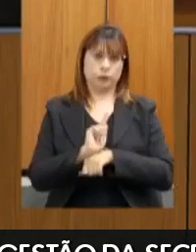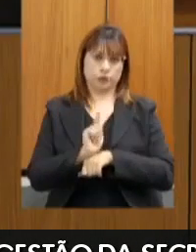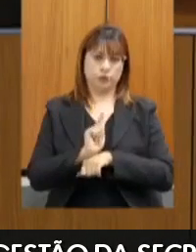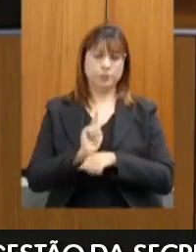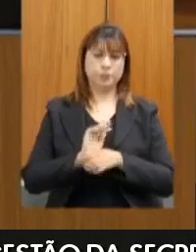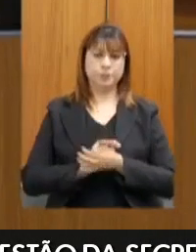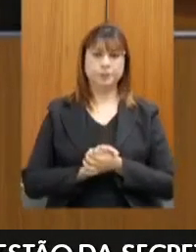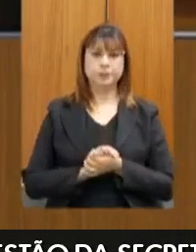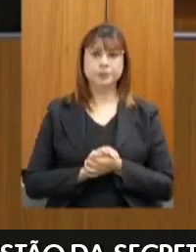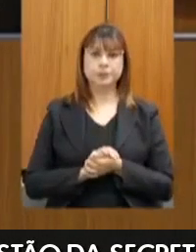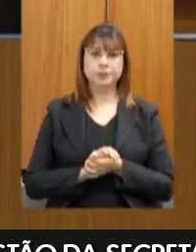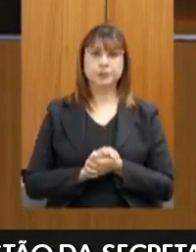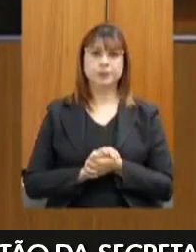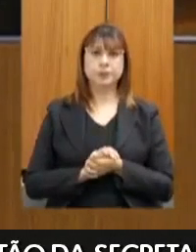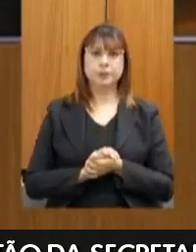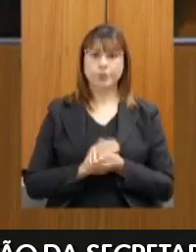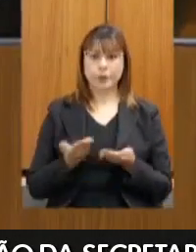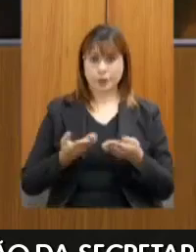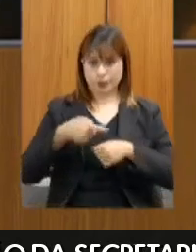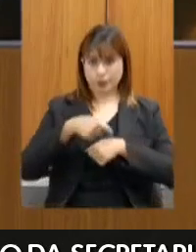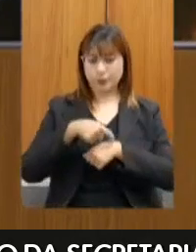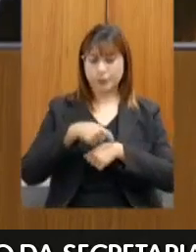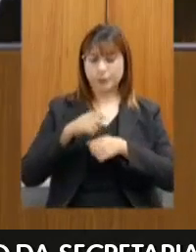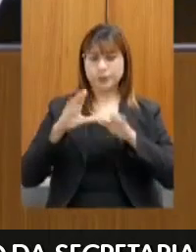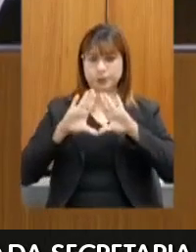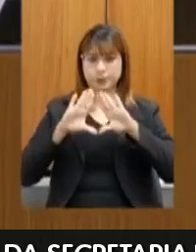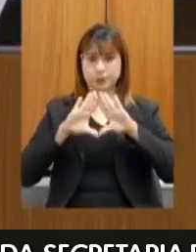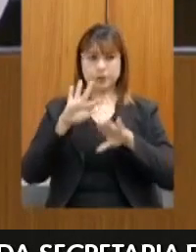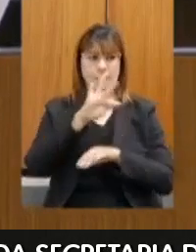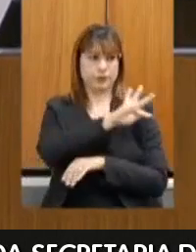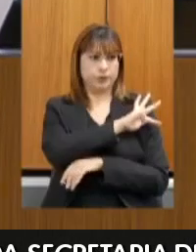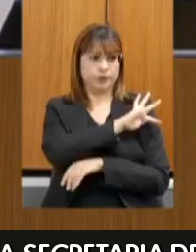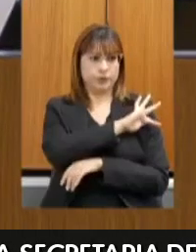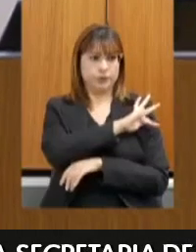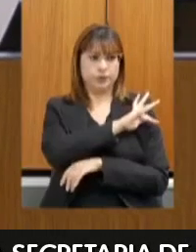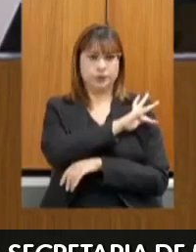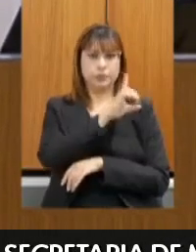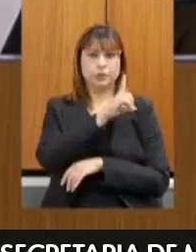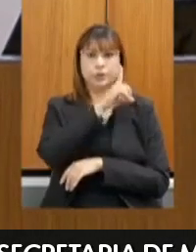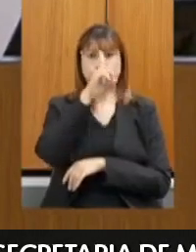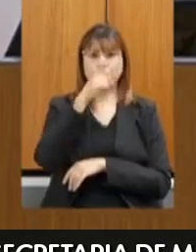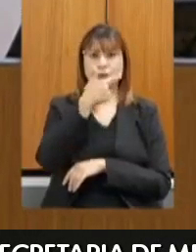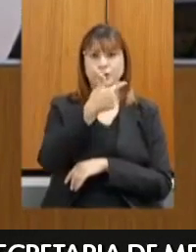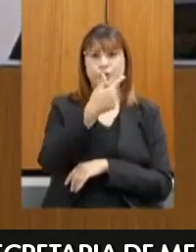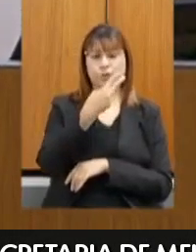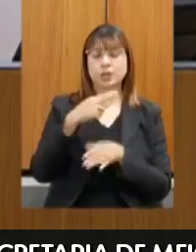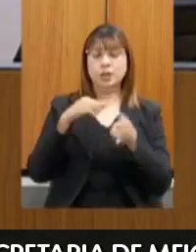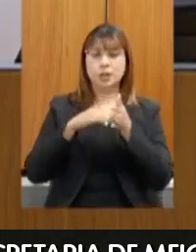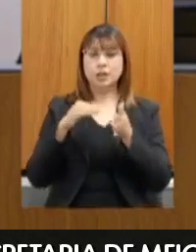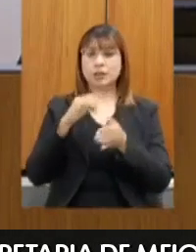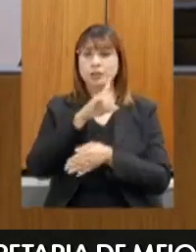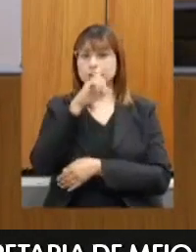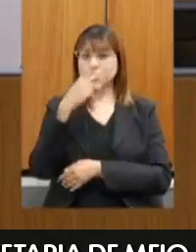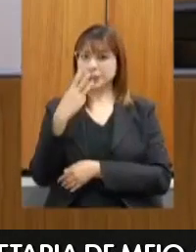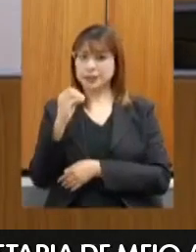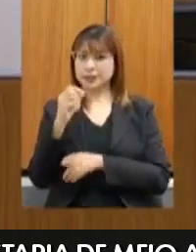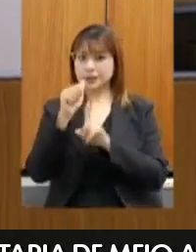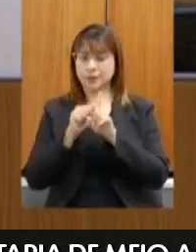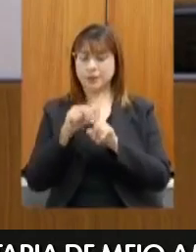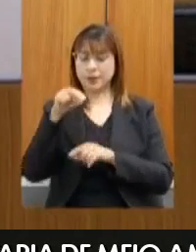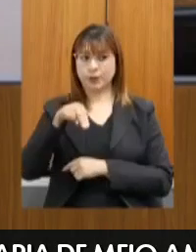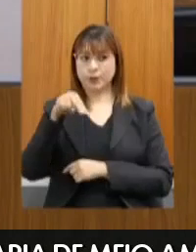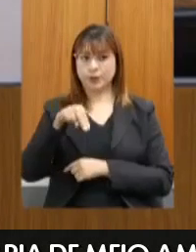Nessa edição do Assembleia Fiscaliza, realizada entre os dias 23 e 30 de novembro, as